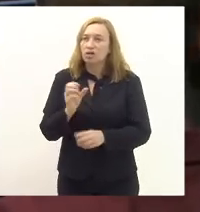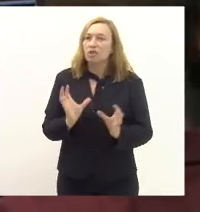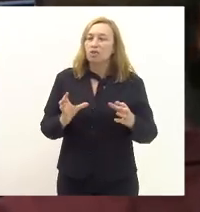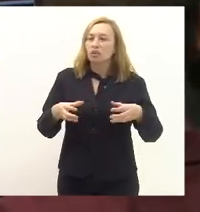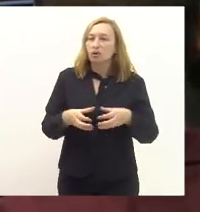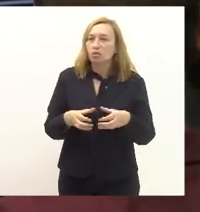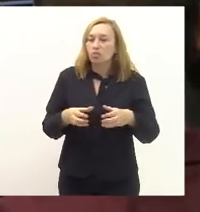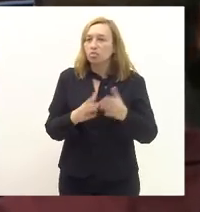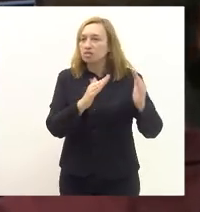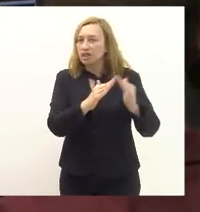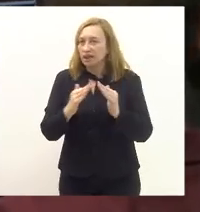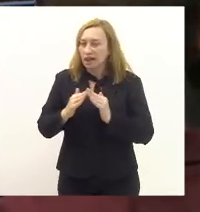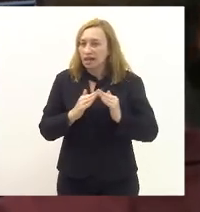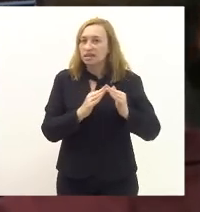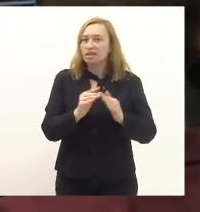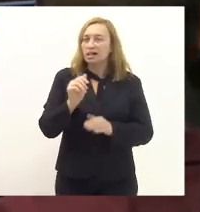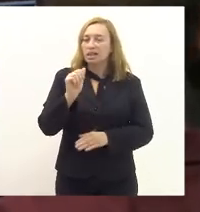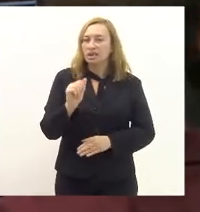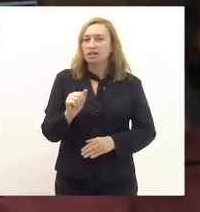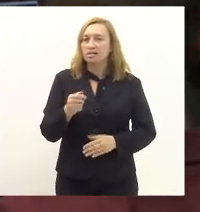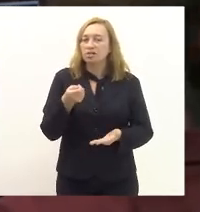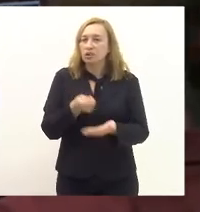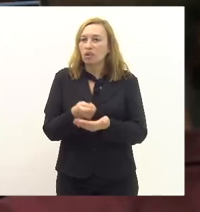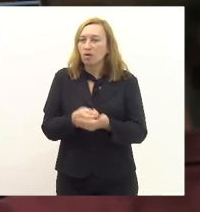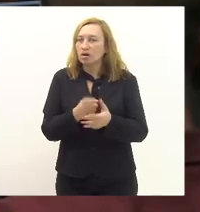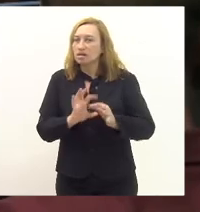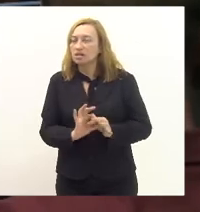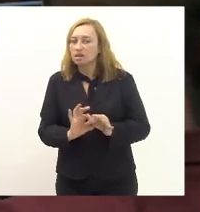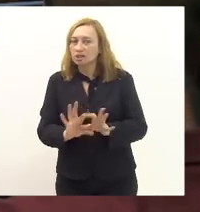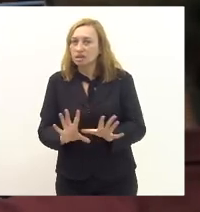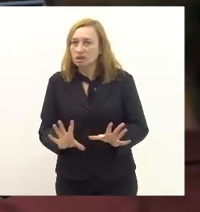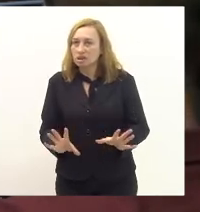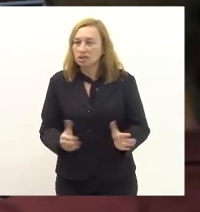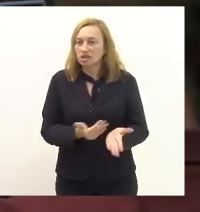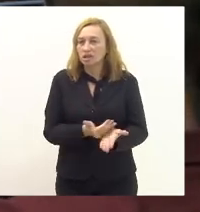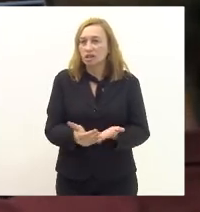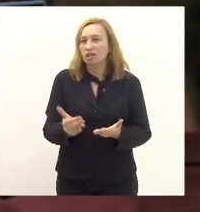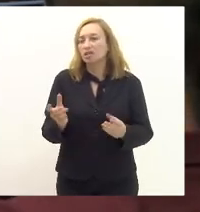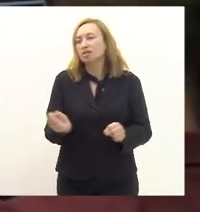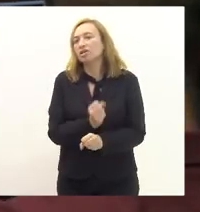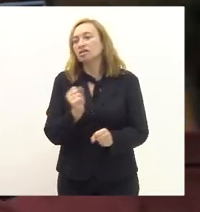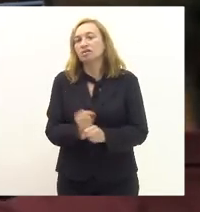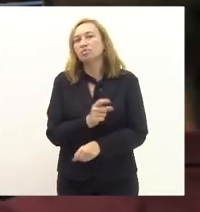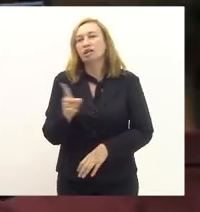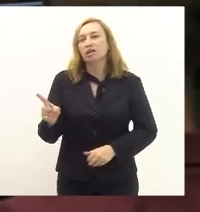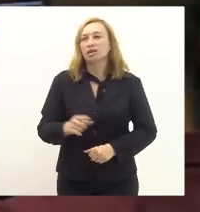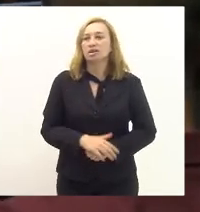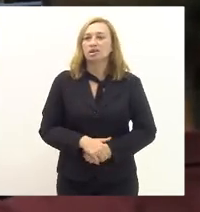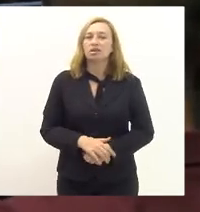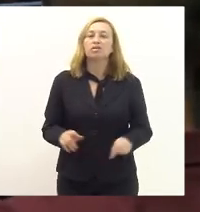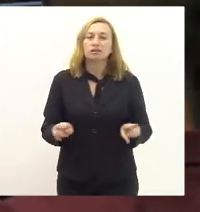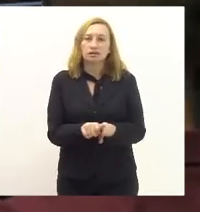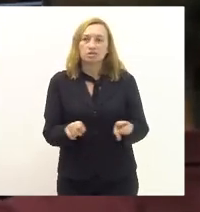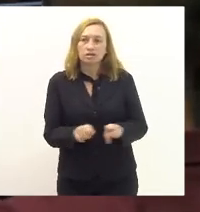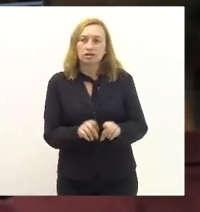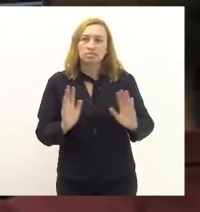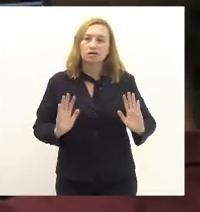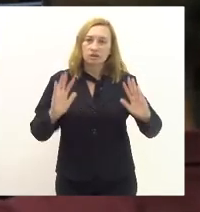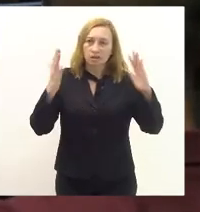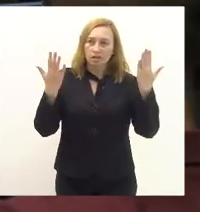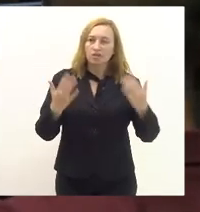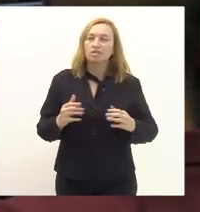habitacional enorme. Nós estivemos lá para dar ordem de início ao conjunto, às obras do conjunto habitacional, e também